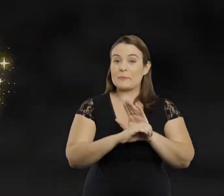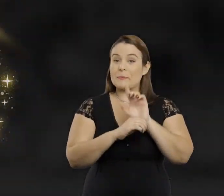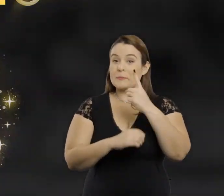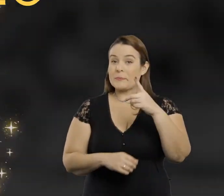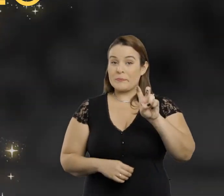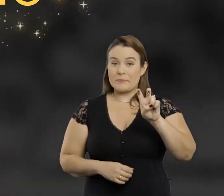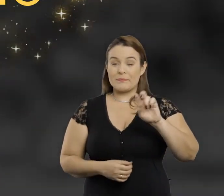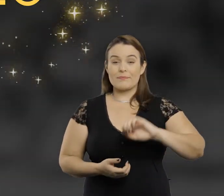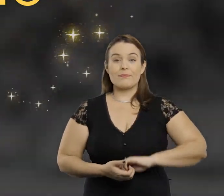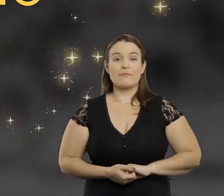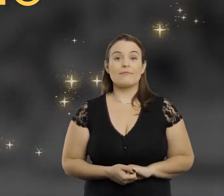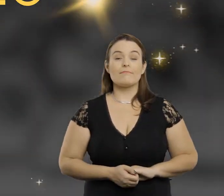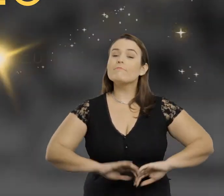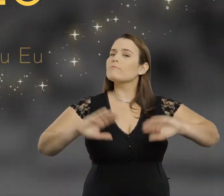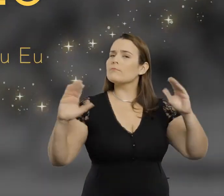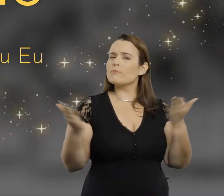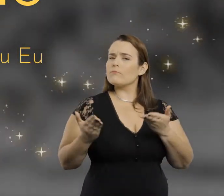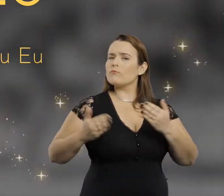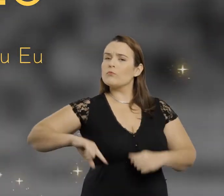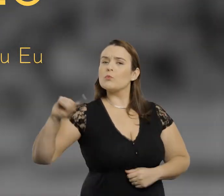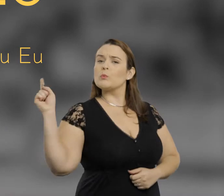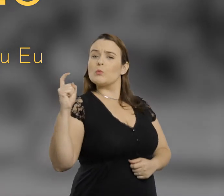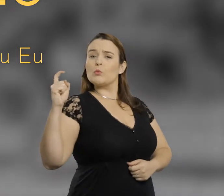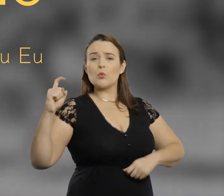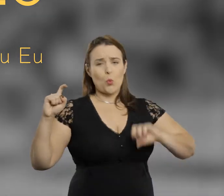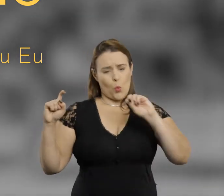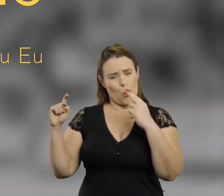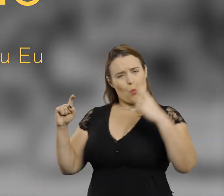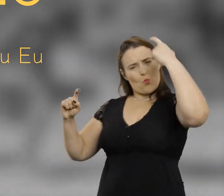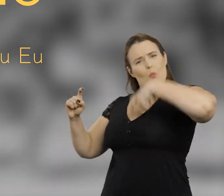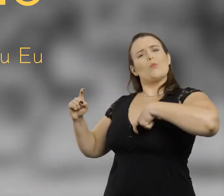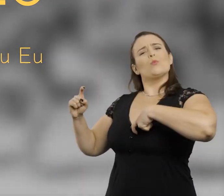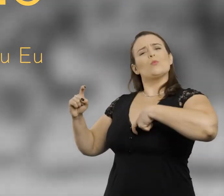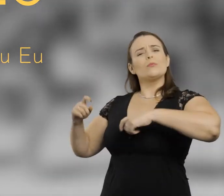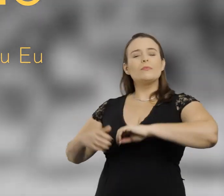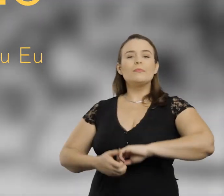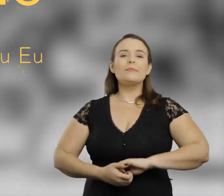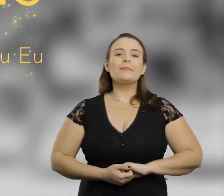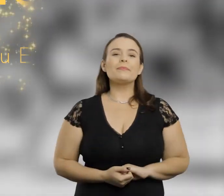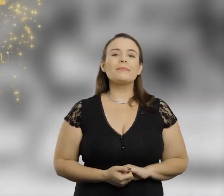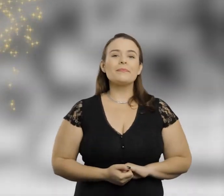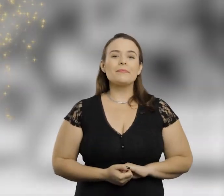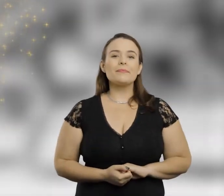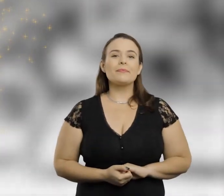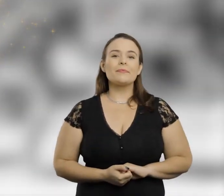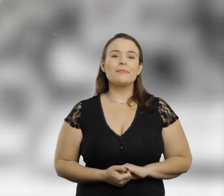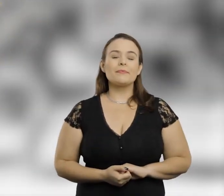Capítulo 15. Dessa vez é o Gancho ou eu?